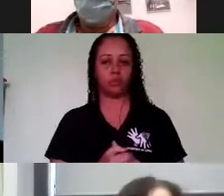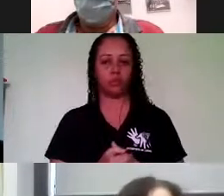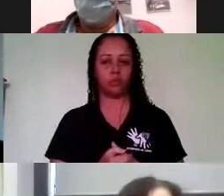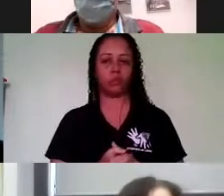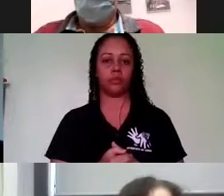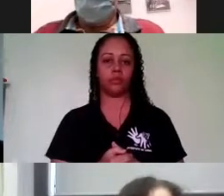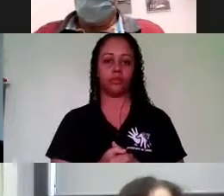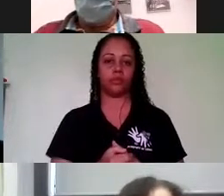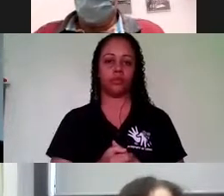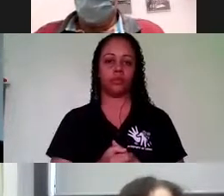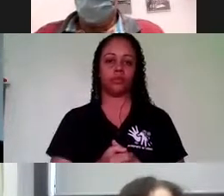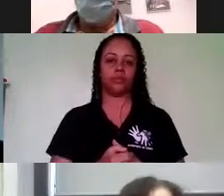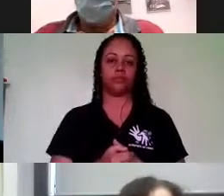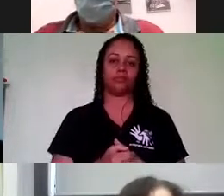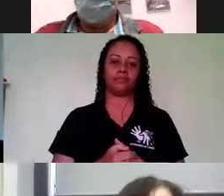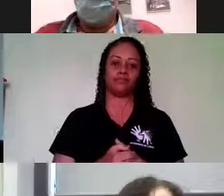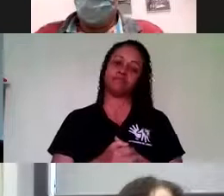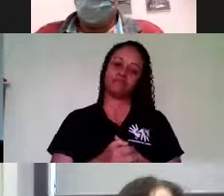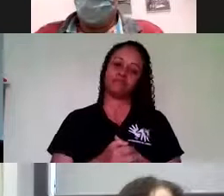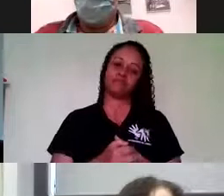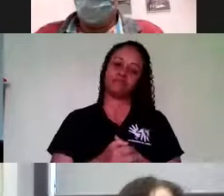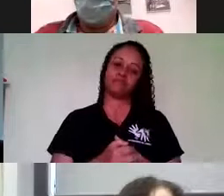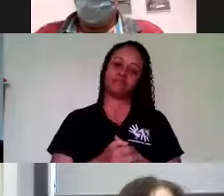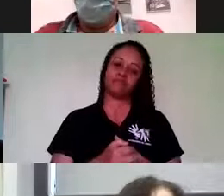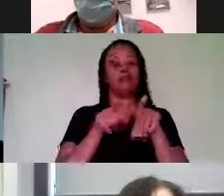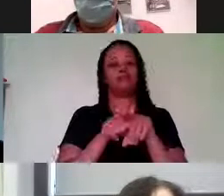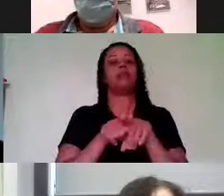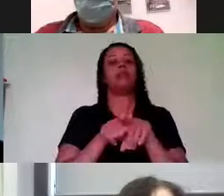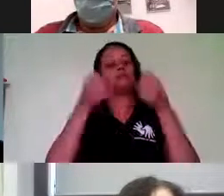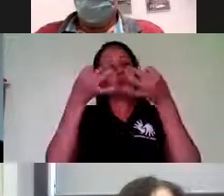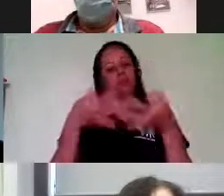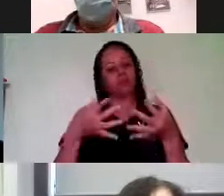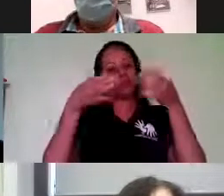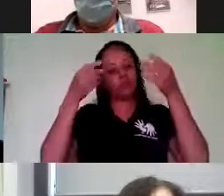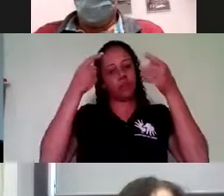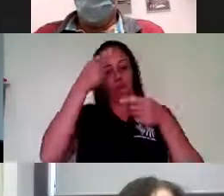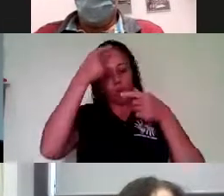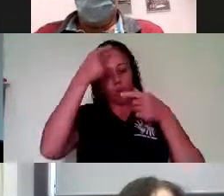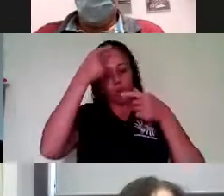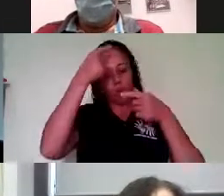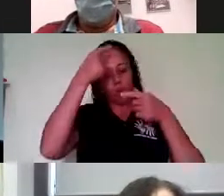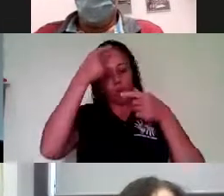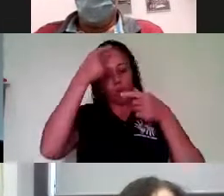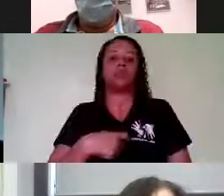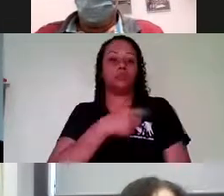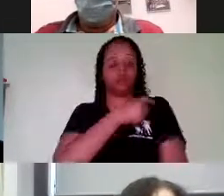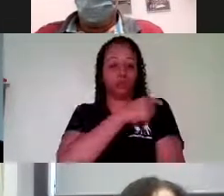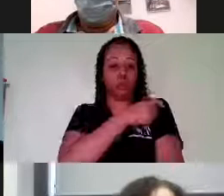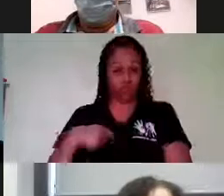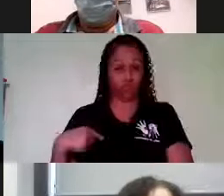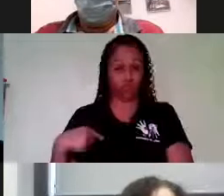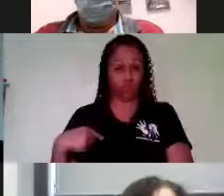Primeiro, me autodescrevendo, acho que dá para todo mundo para ver, eu estou pessoa branca, cabelo